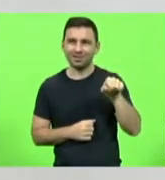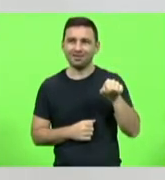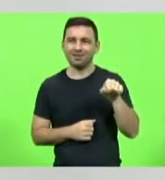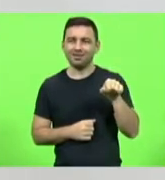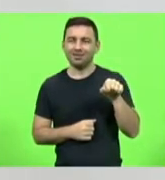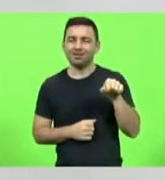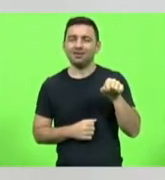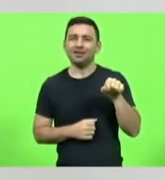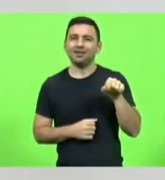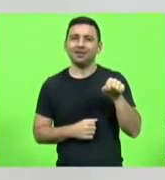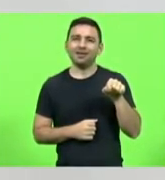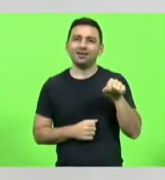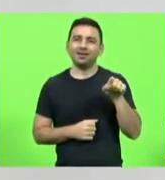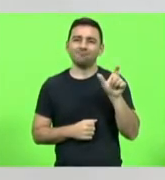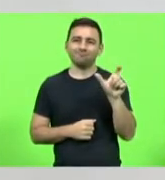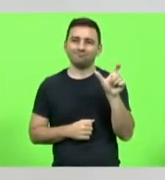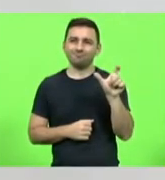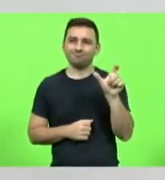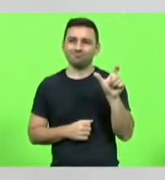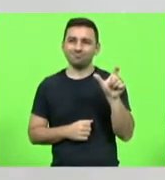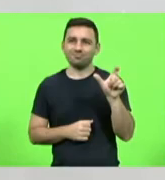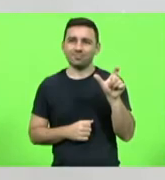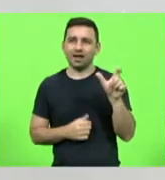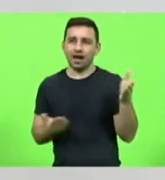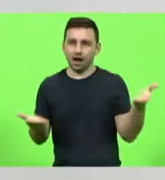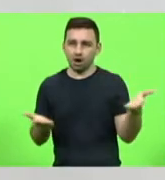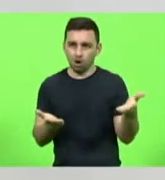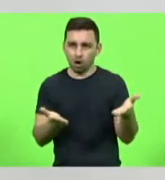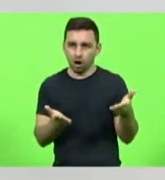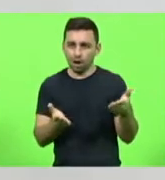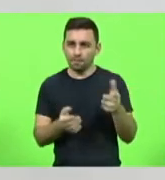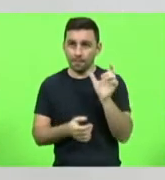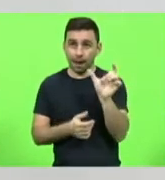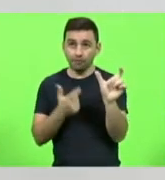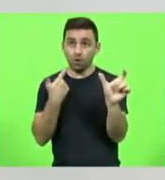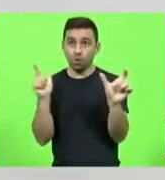Agora, a palavra da semana é irresponsabilidade.